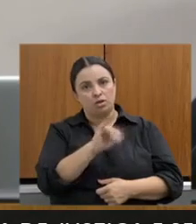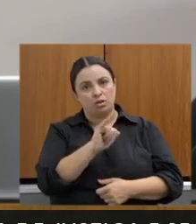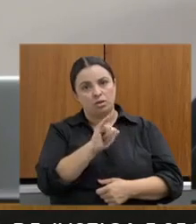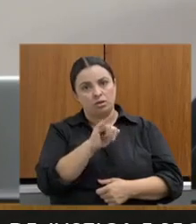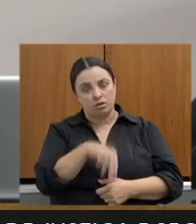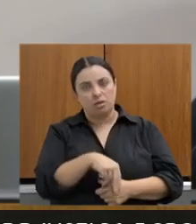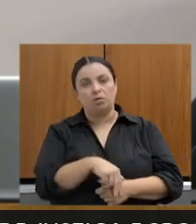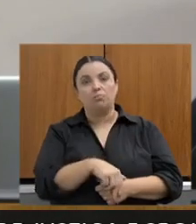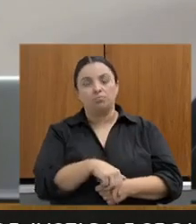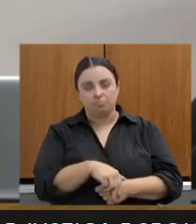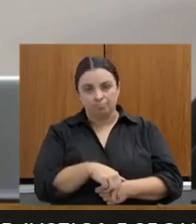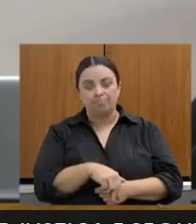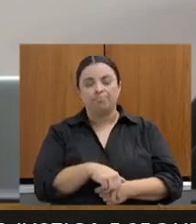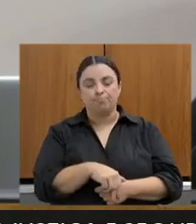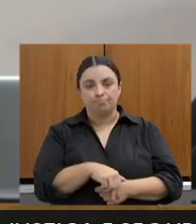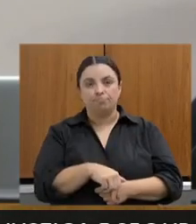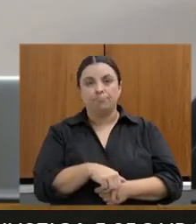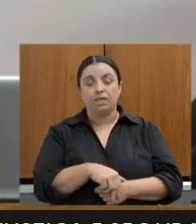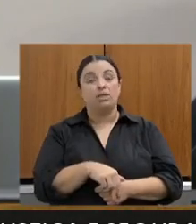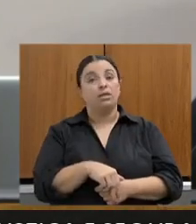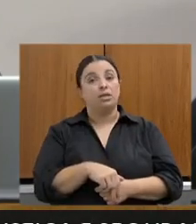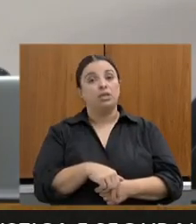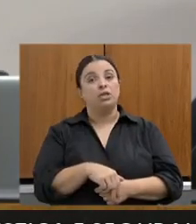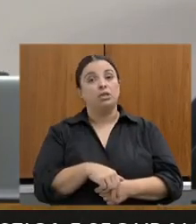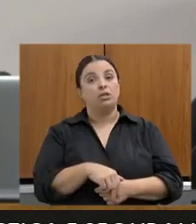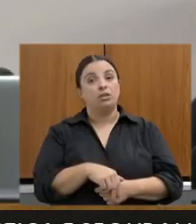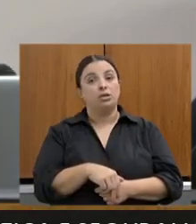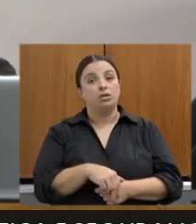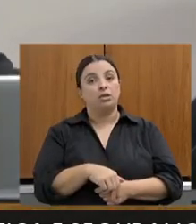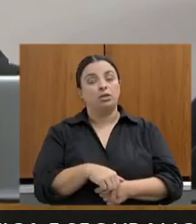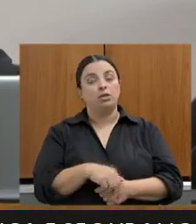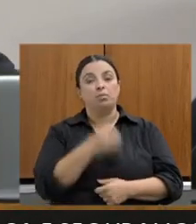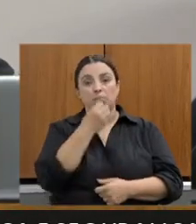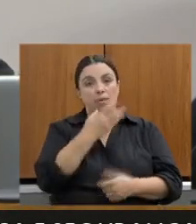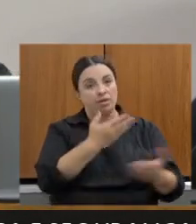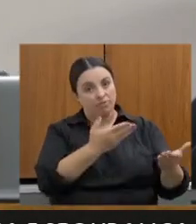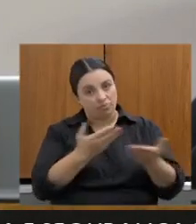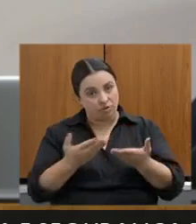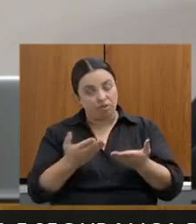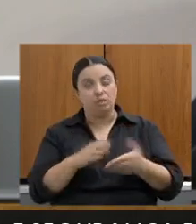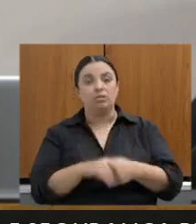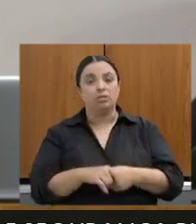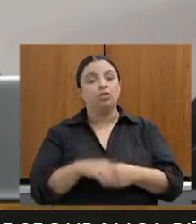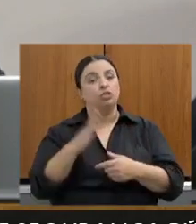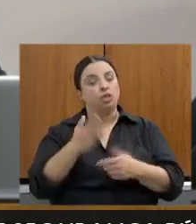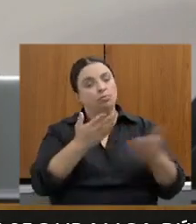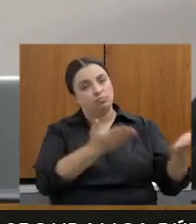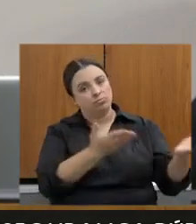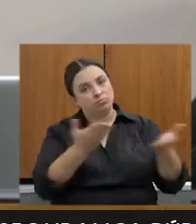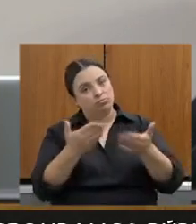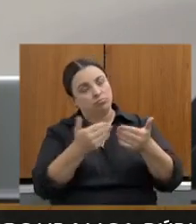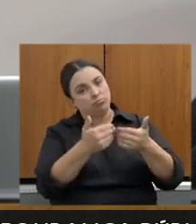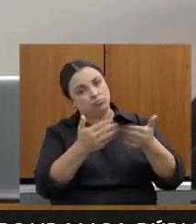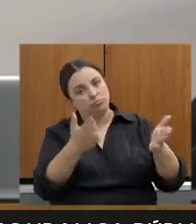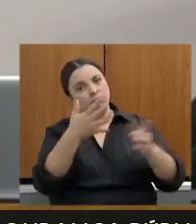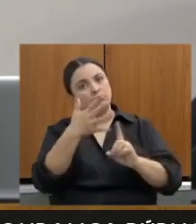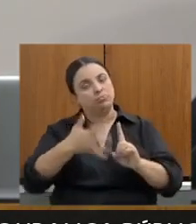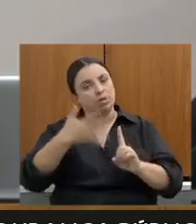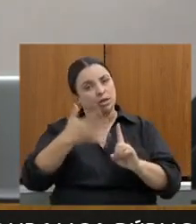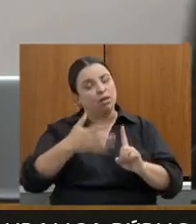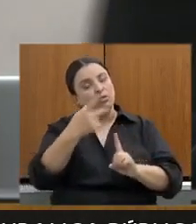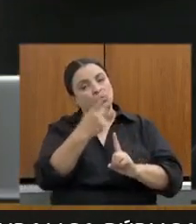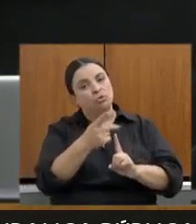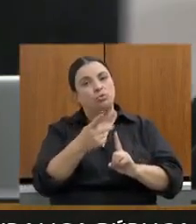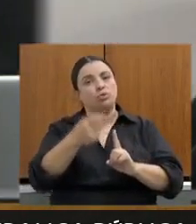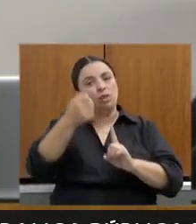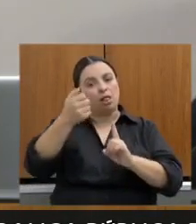Francisco Neto e Silva e já dando boas vindas do Joaquim já passamos a palavra o senhor para